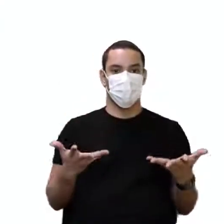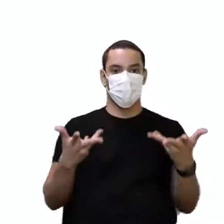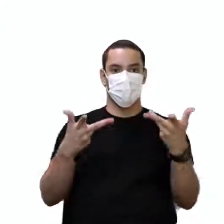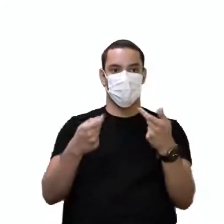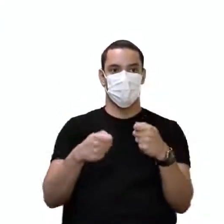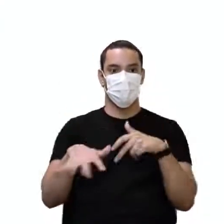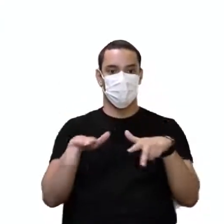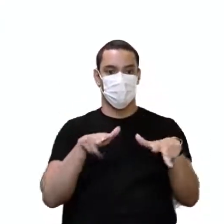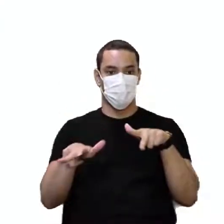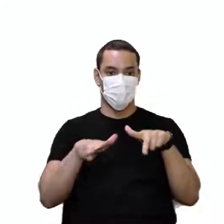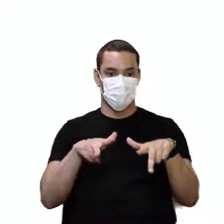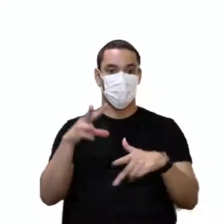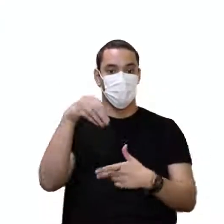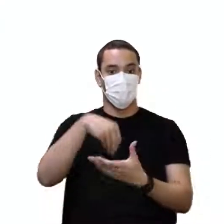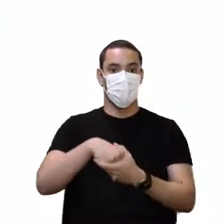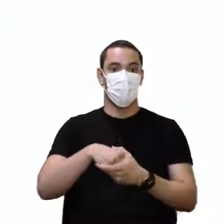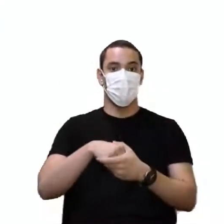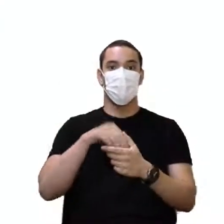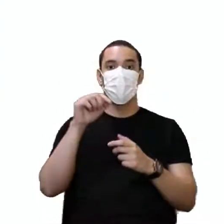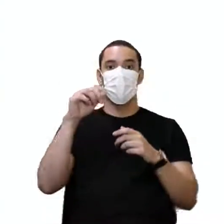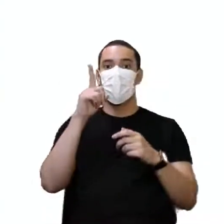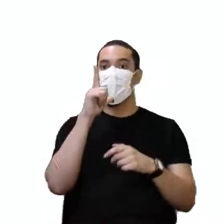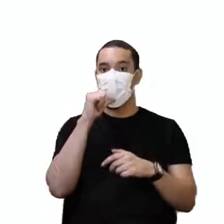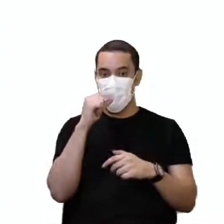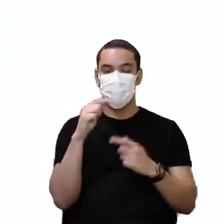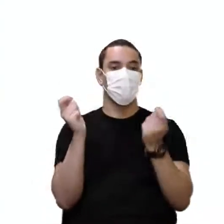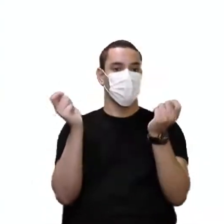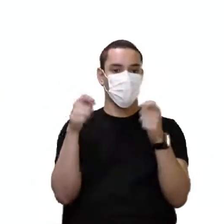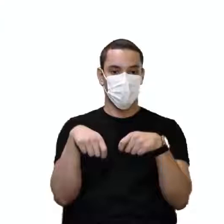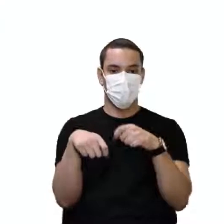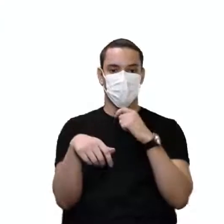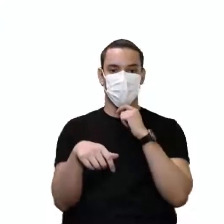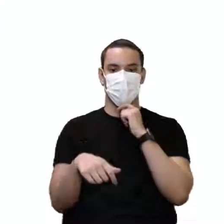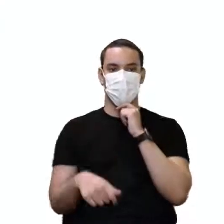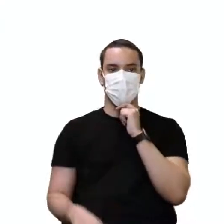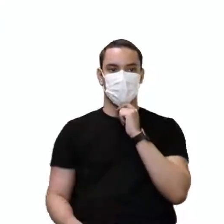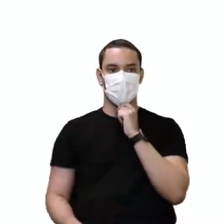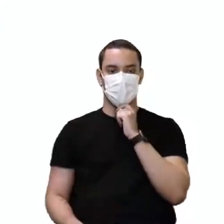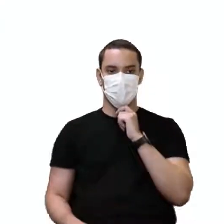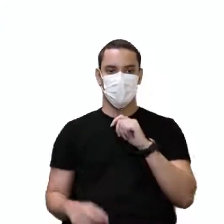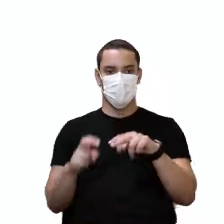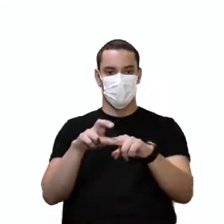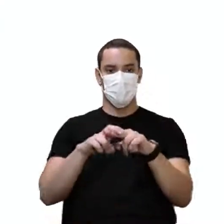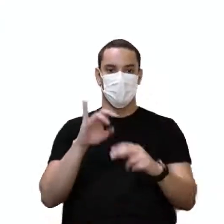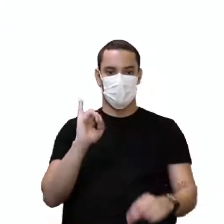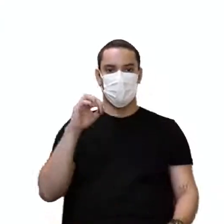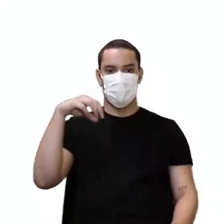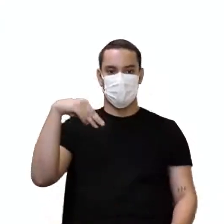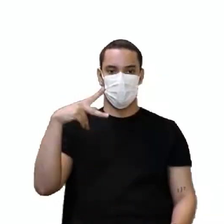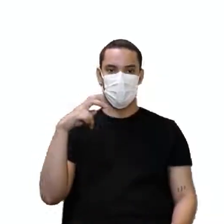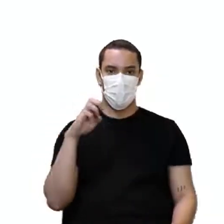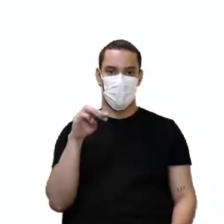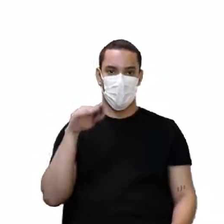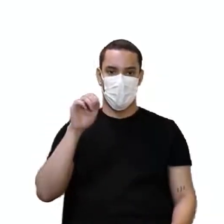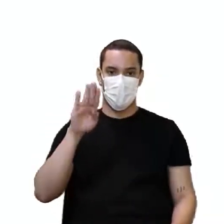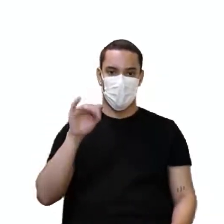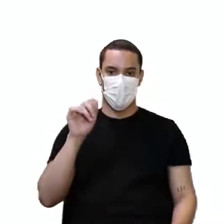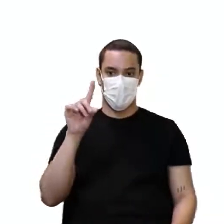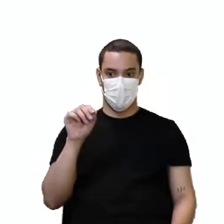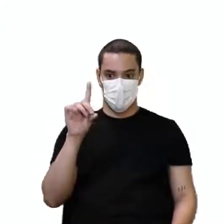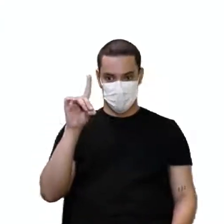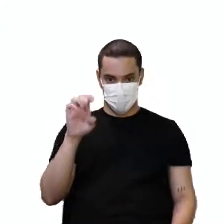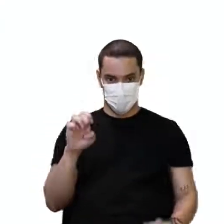um ambiente aquático, tá bom? A questão da impermeabilidade das suas